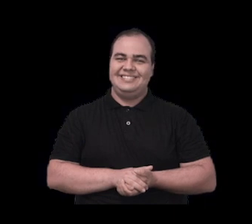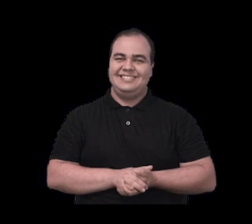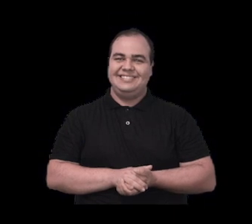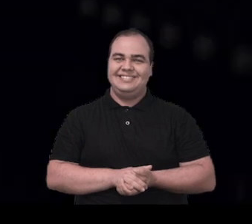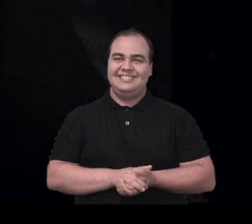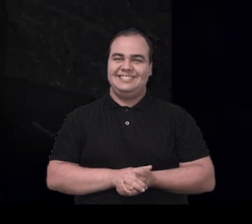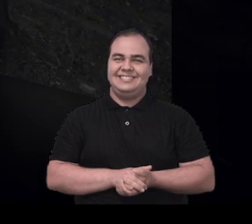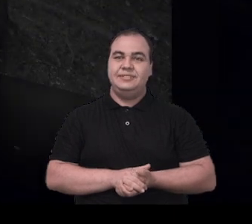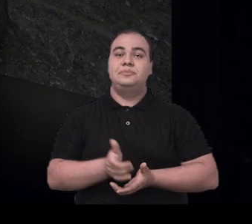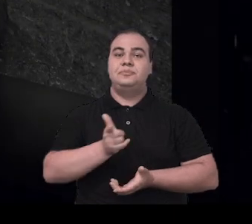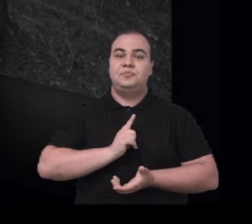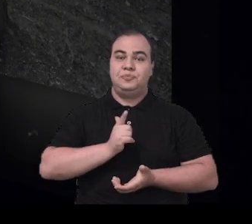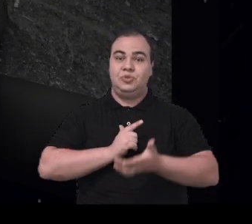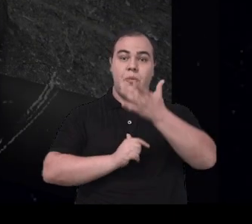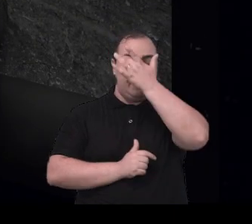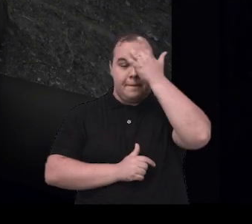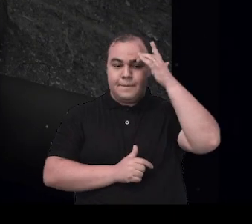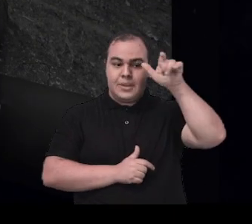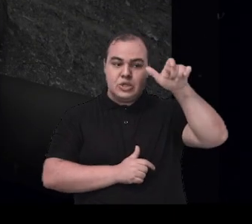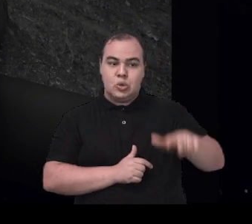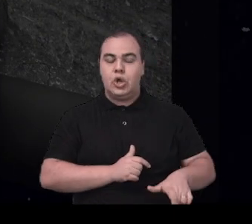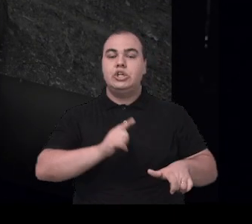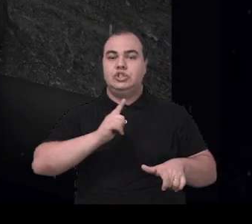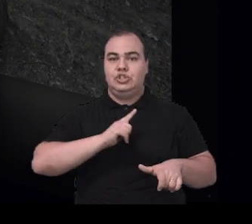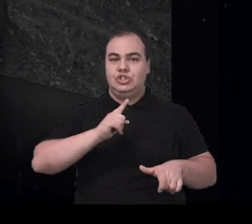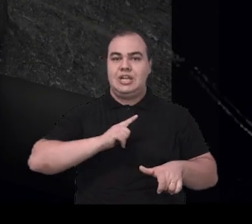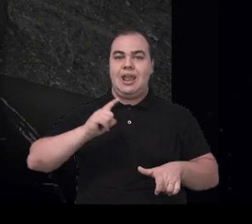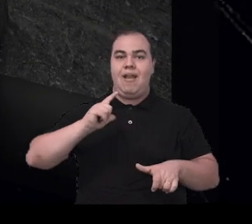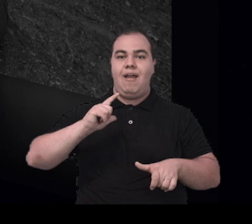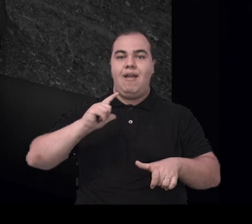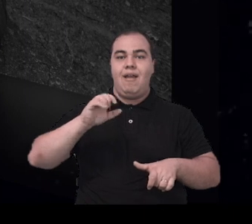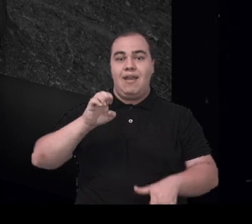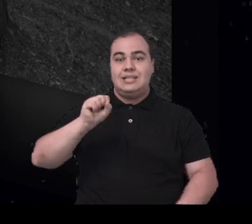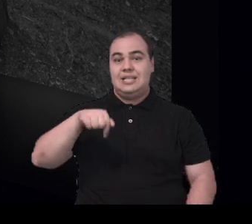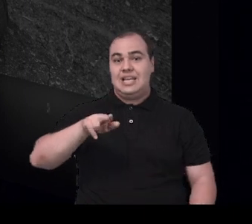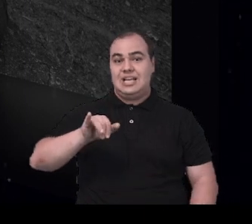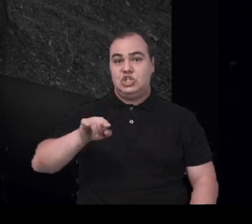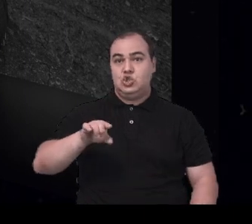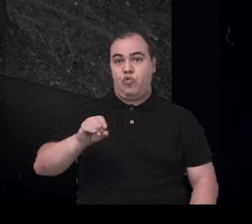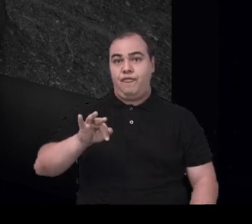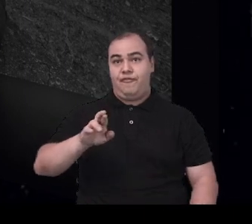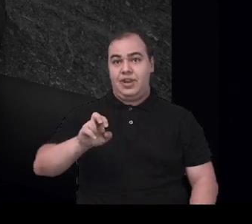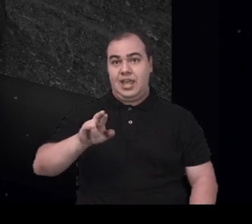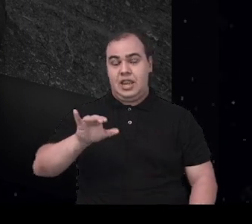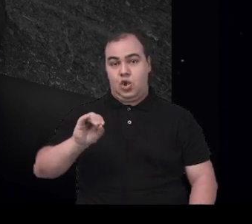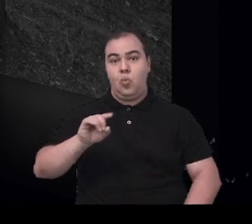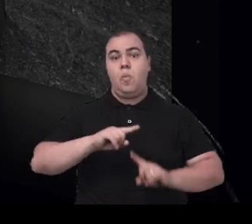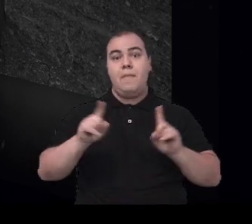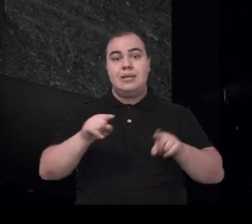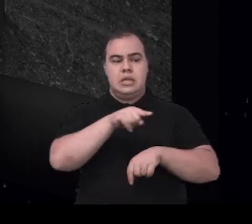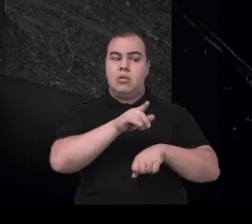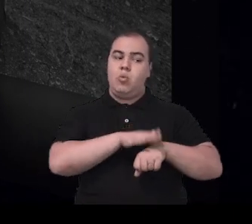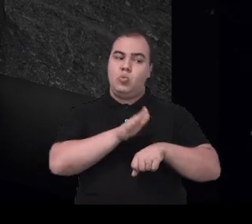meu viver e vai. E tinha um usuário que ele era esquizofrênico, mas ele tinha muita questão com álcool e drogas e tinha uma certa